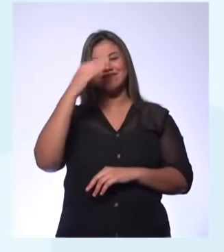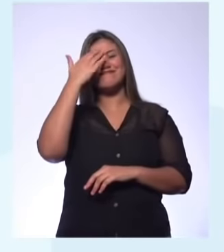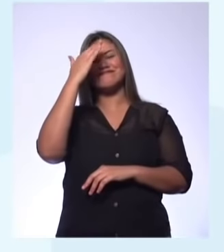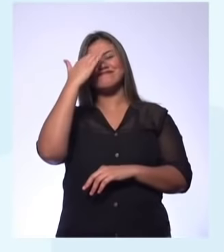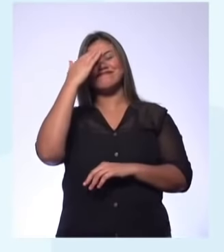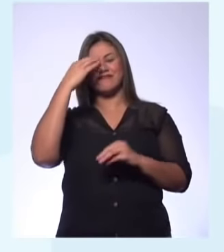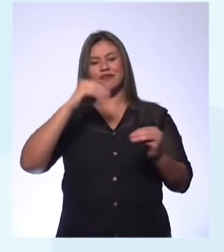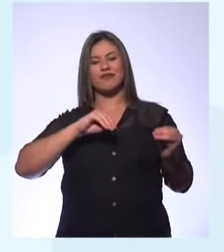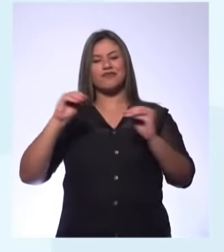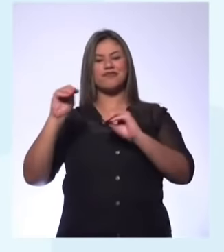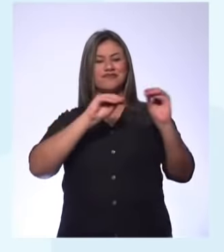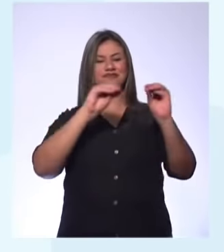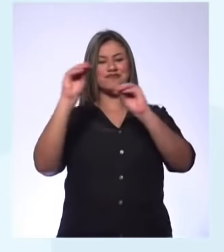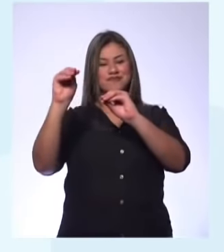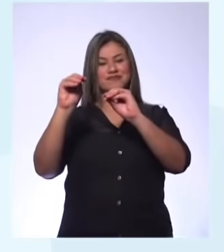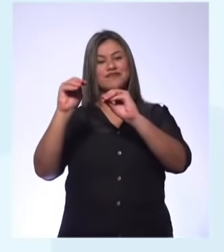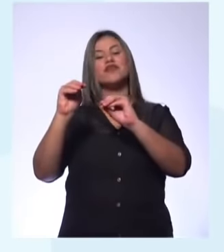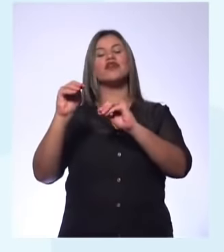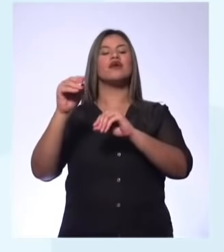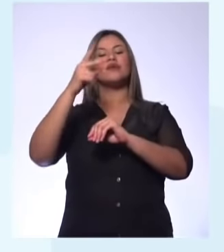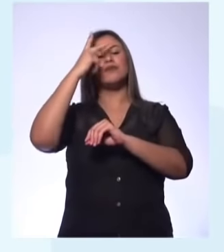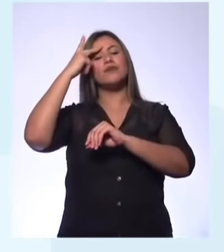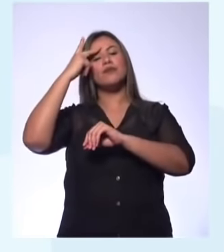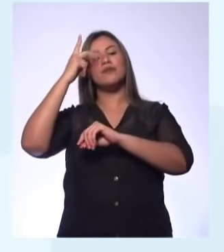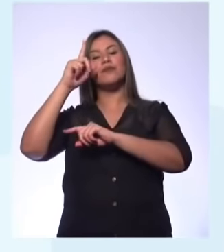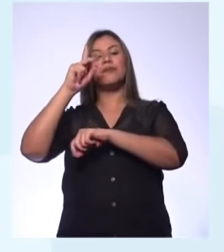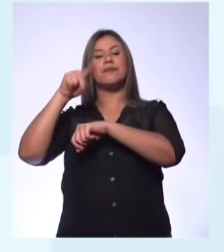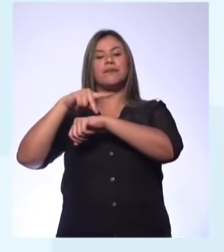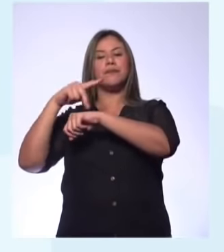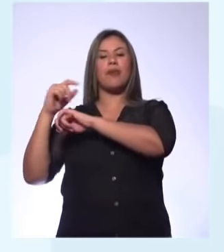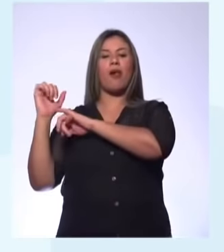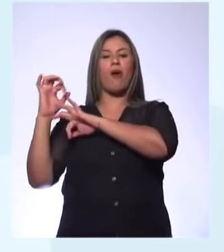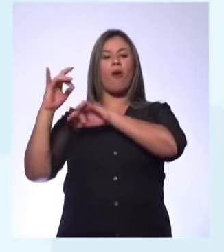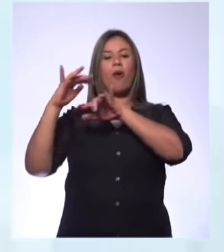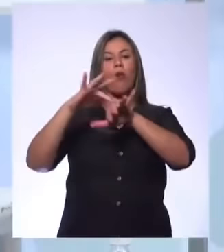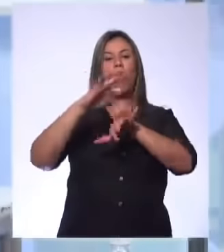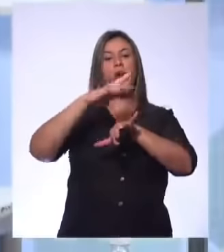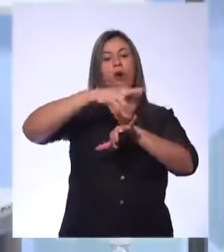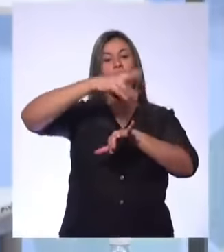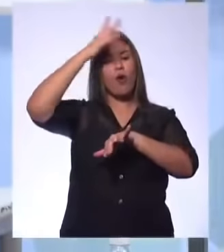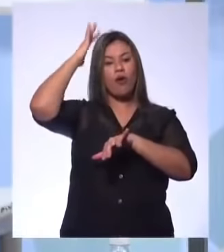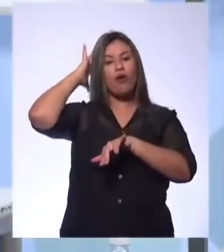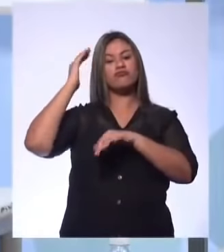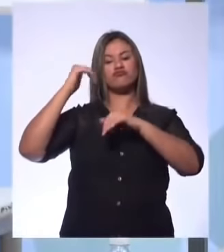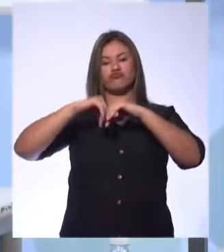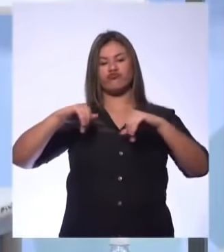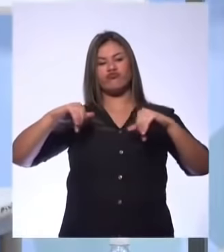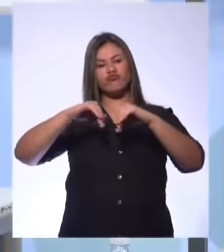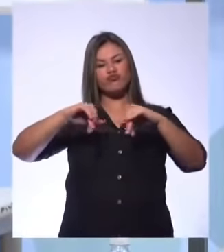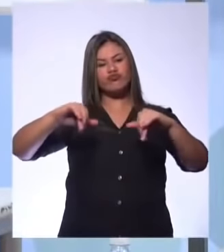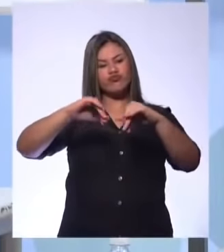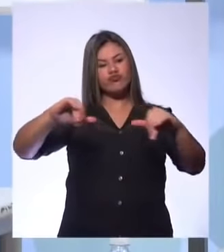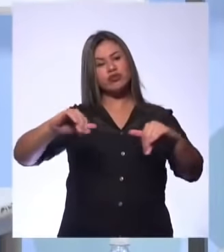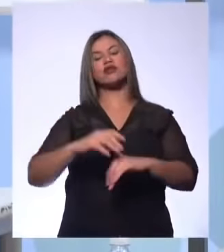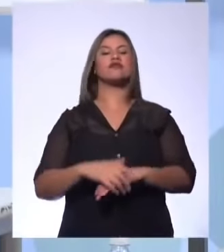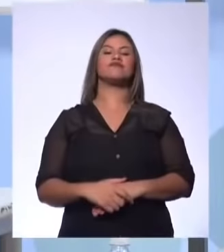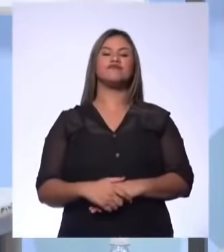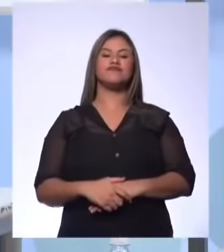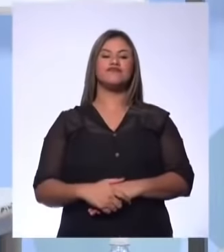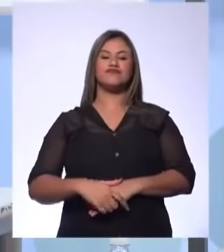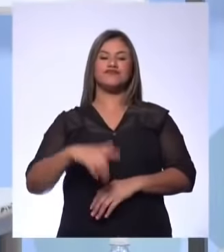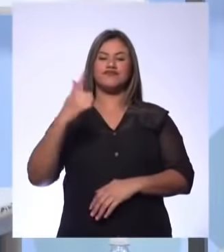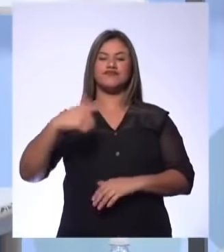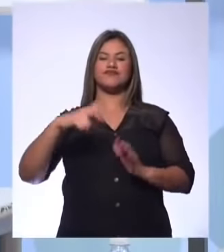essas migrações dos povos estrangeiros, eles causaram a fragmentação do Império Romano. Muito bem. Agora nós temos mais